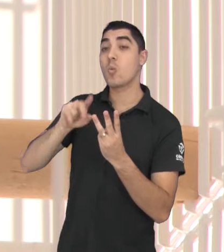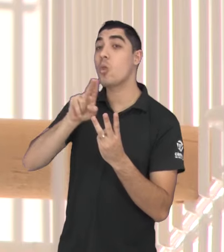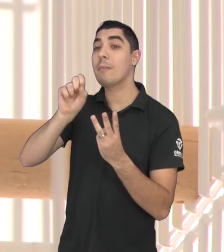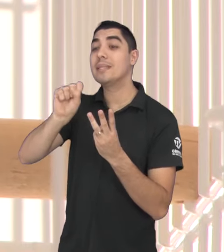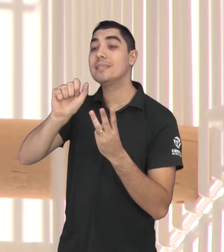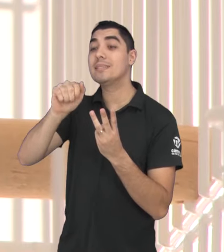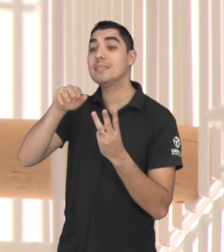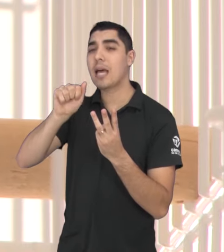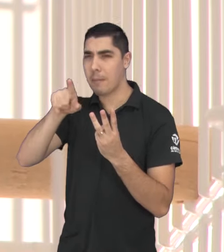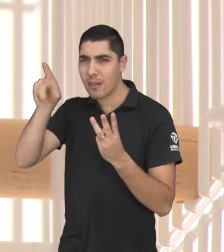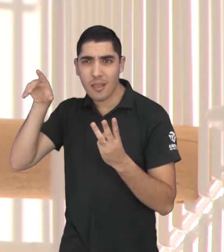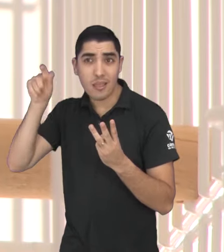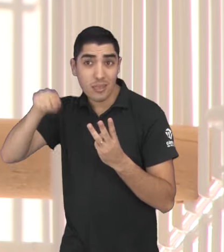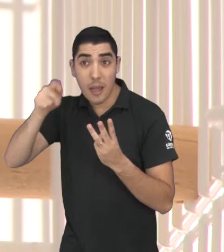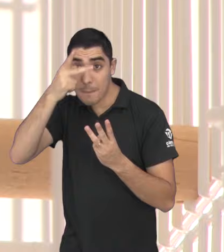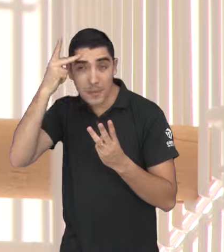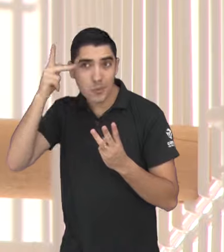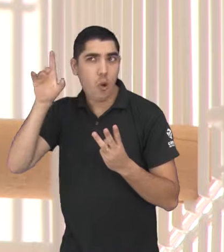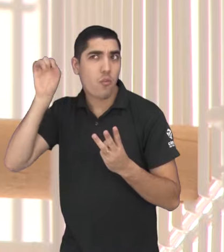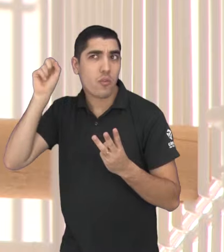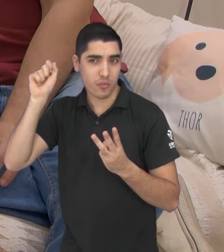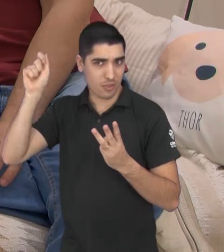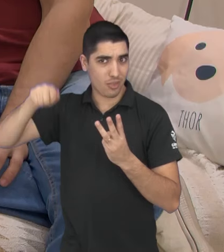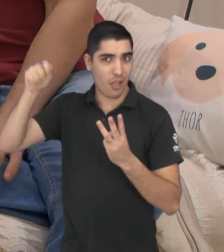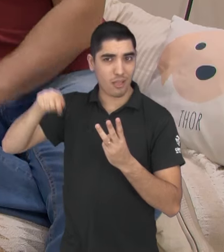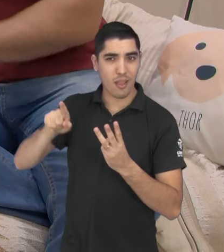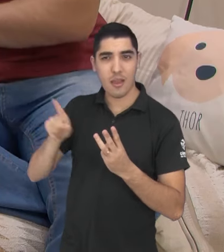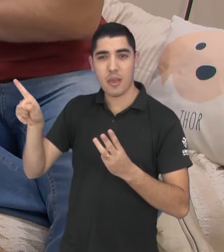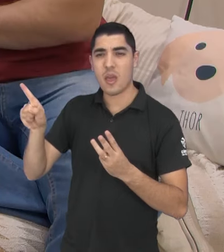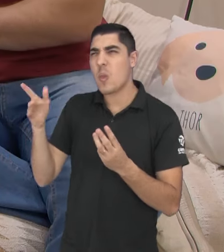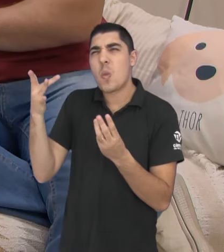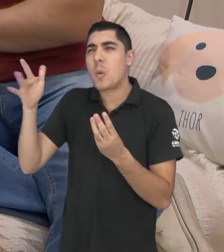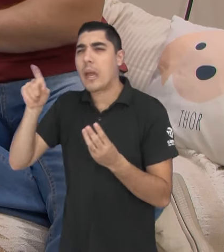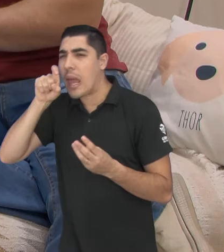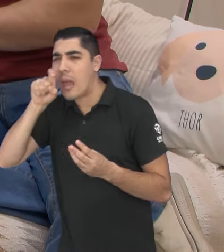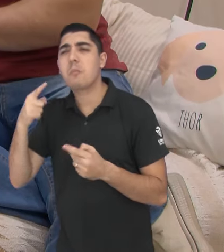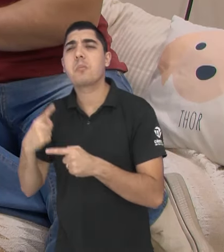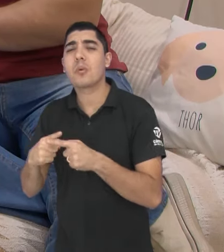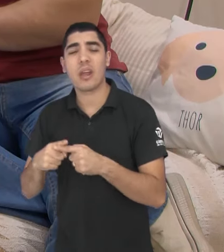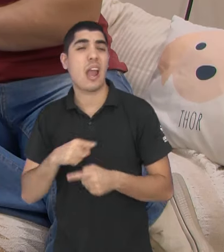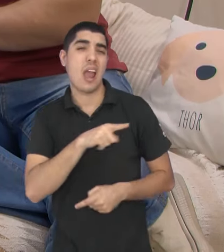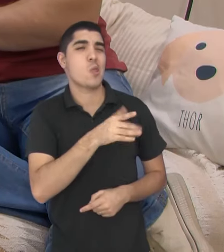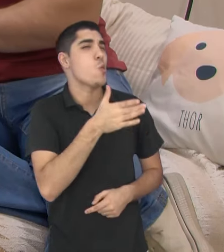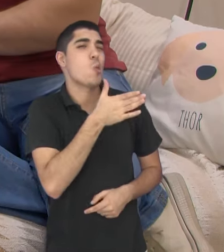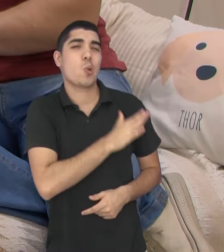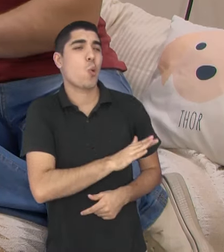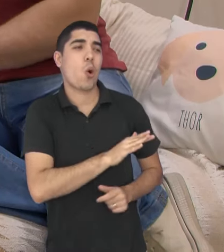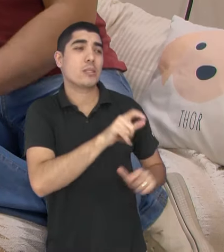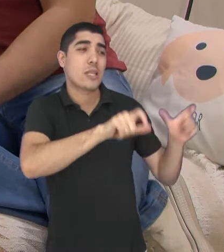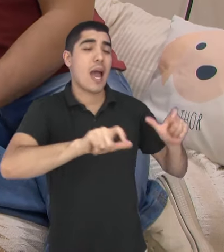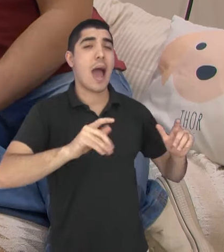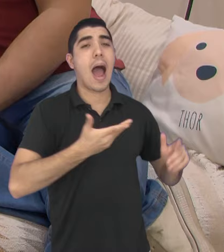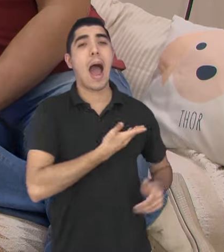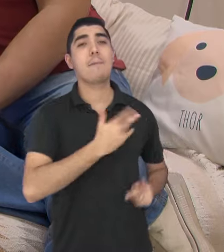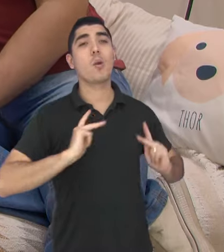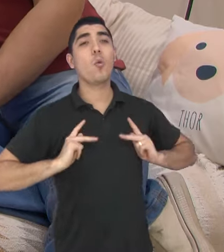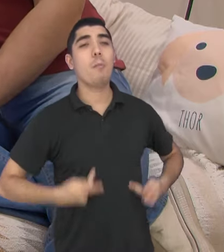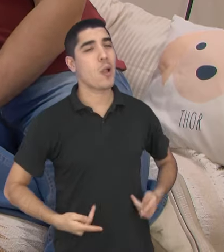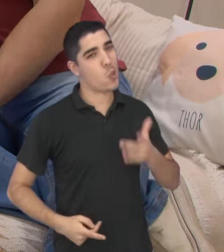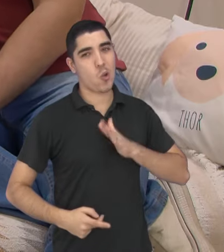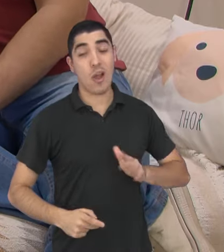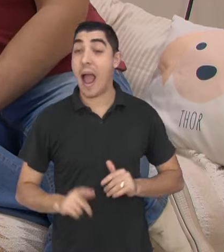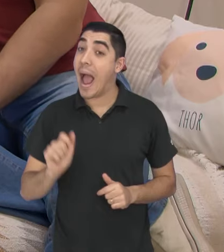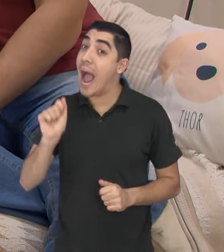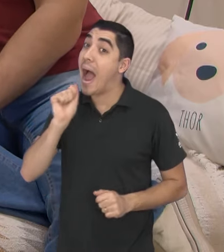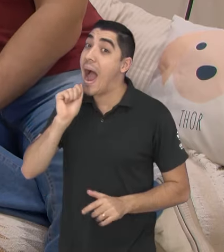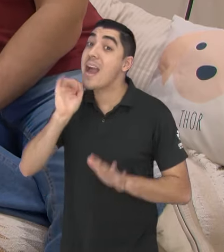estão escutando ele piando aí, porque ele é meio arisquinho, né? É, ele é. Não quer... Não, ele não gosta muito de amigos humanos ainda. Ainda,